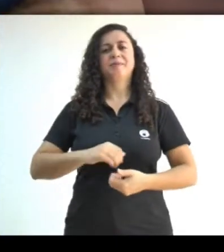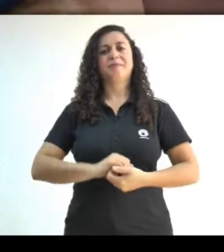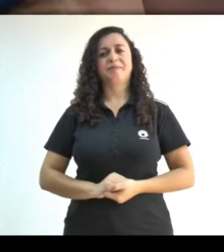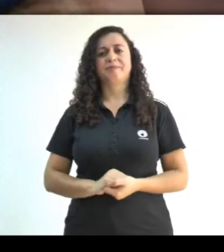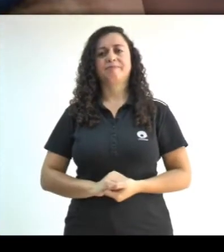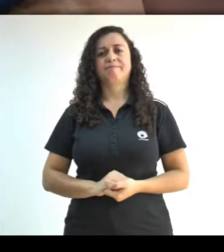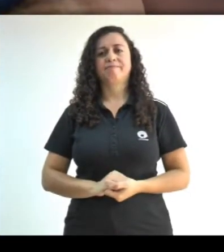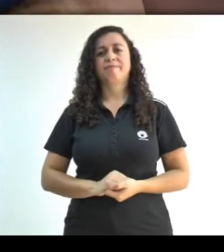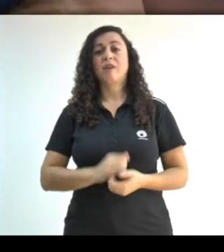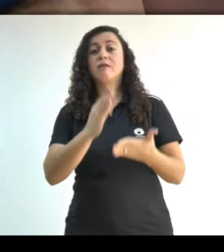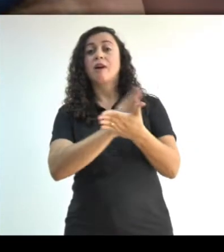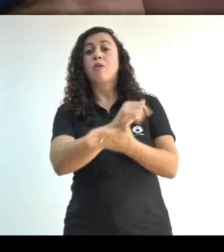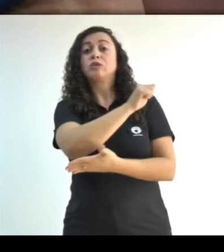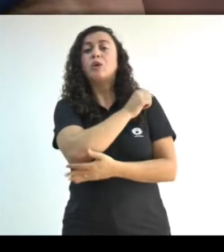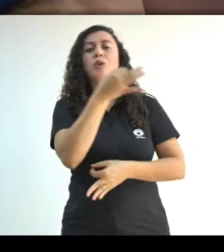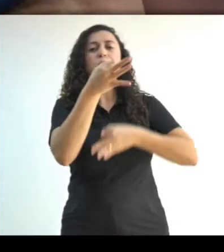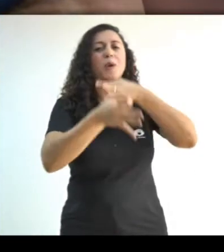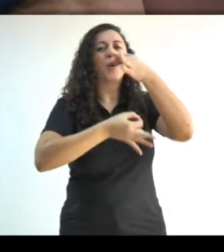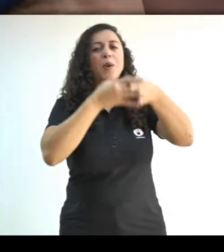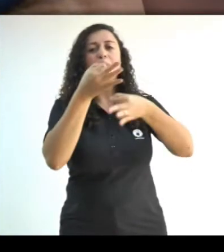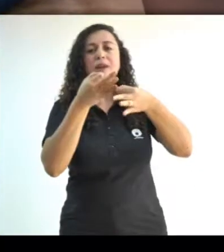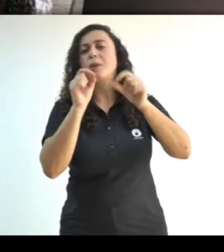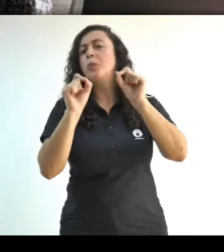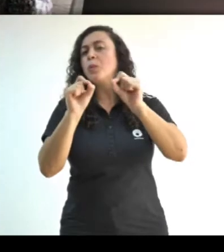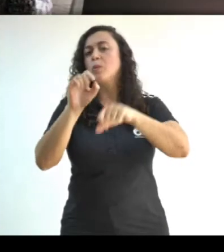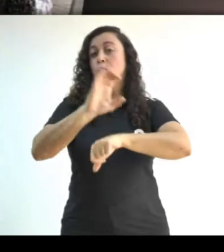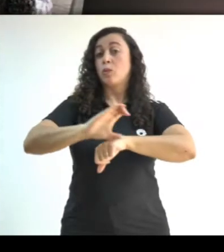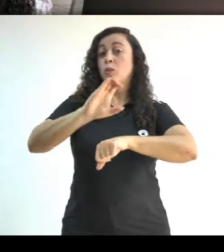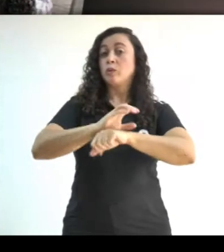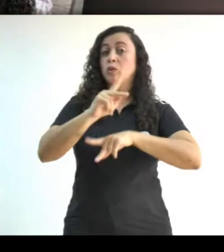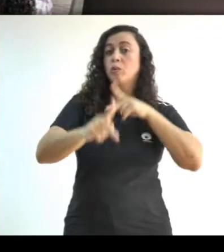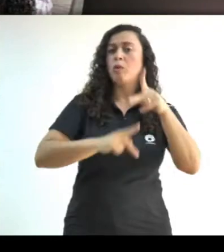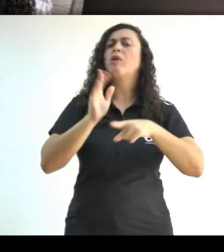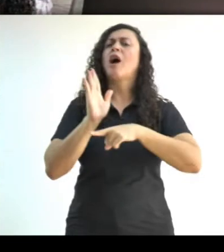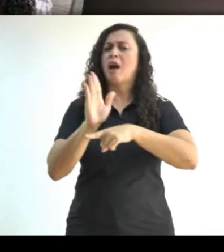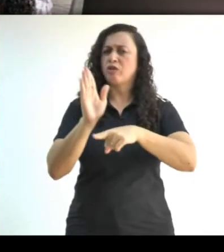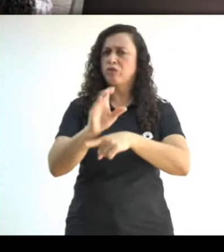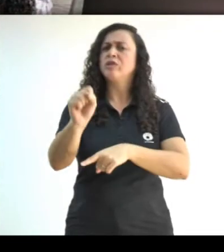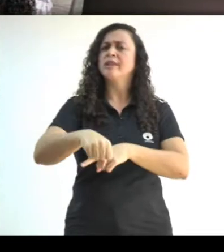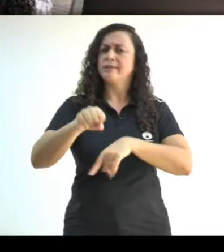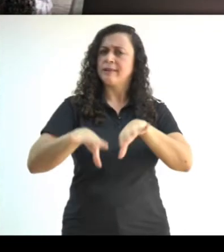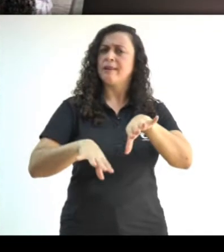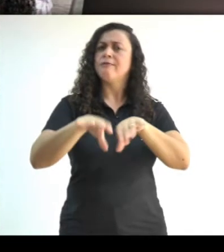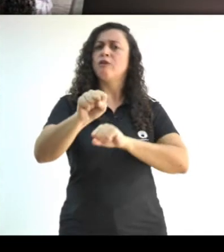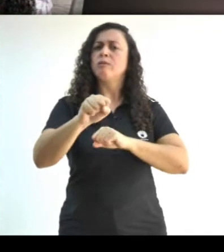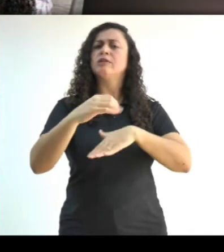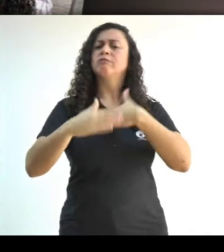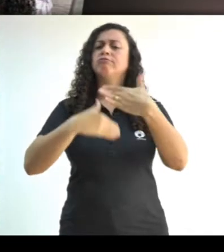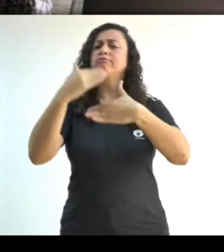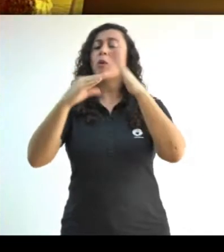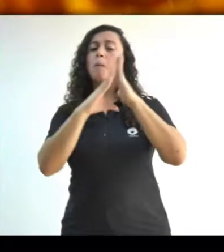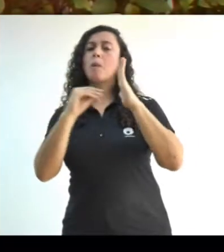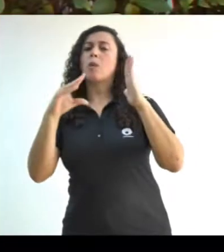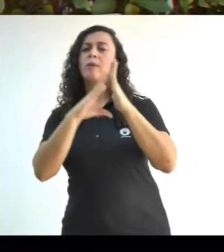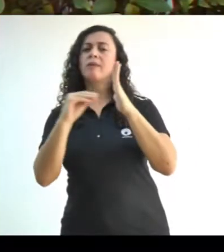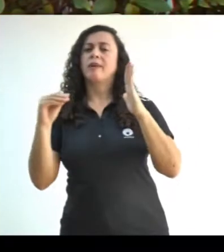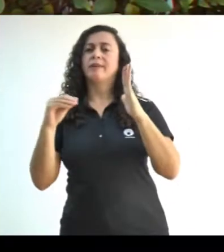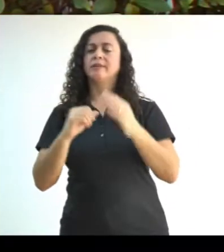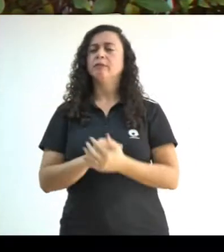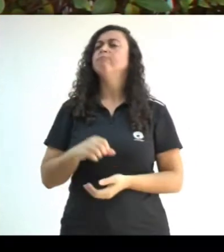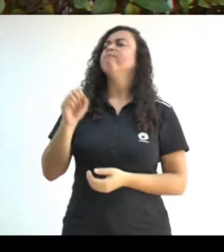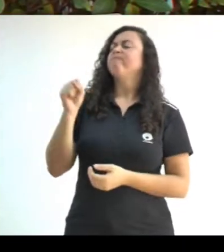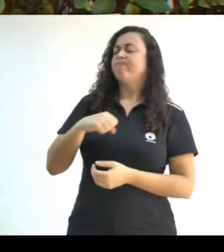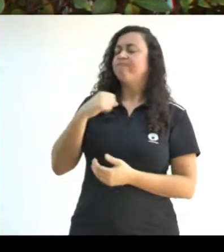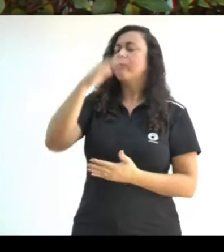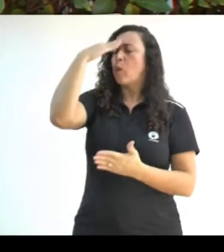Na opinião de alguns alunos, os cursinhos populares ajudam na formação de espelhos. Sim, eu